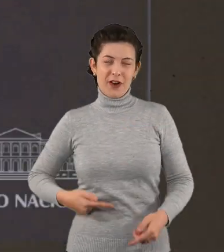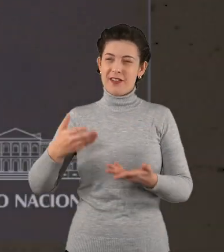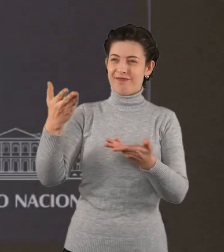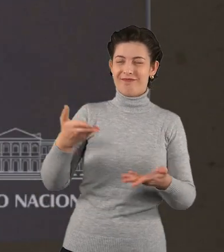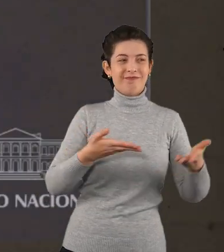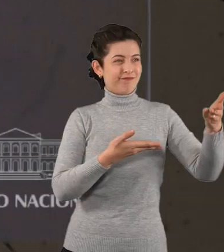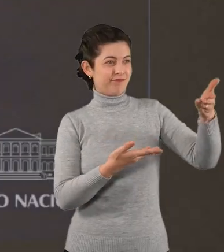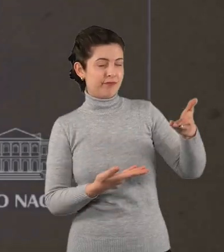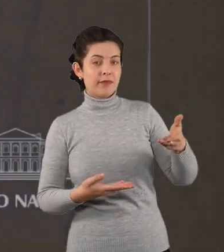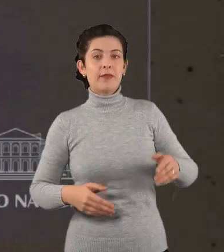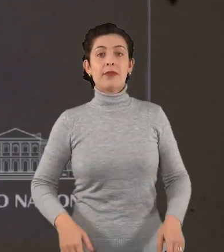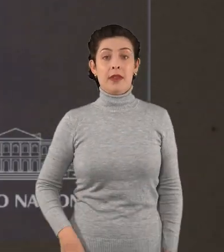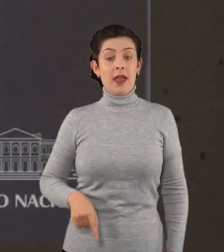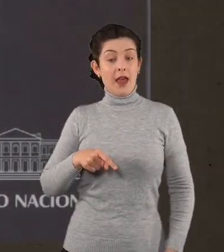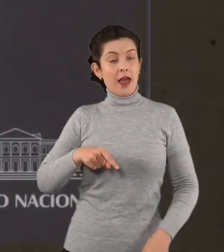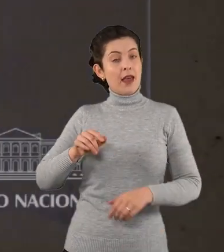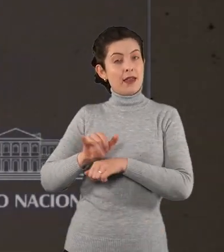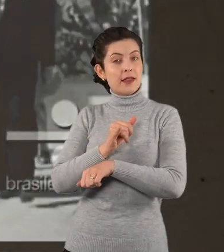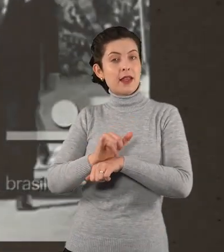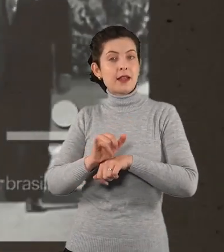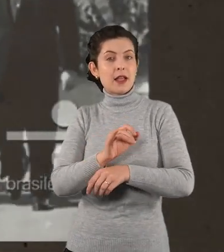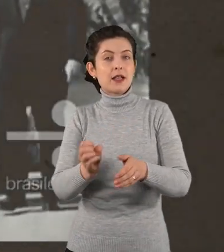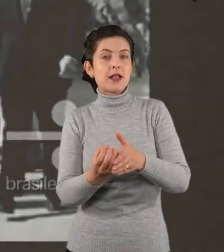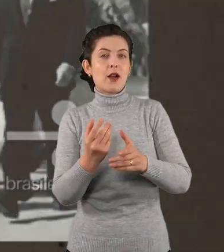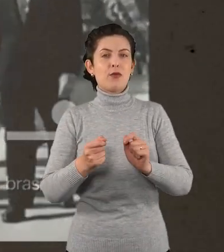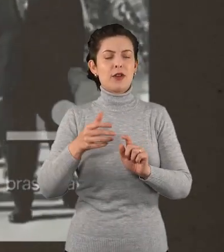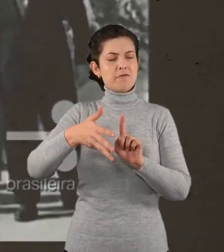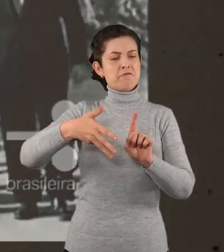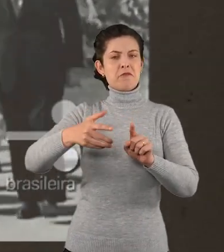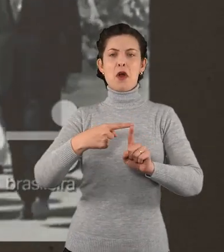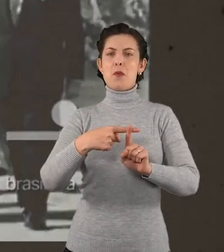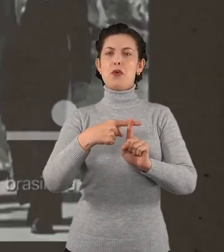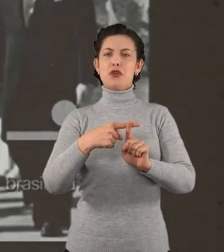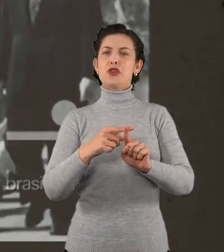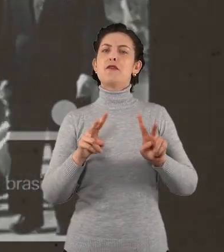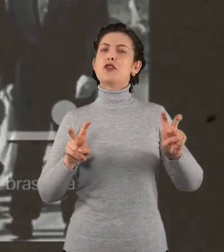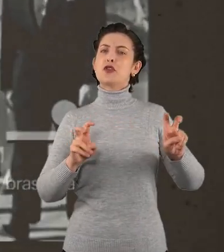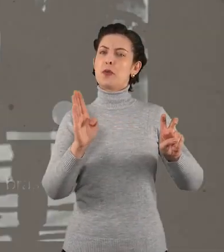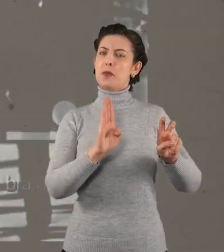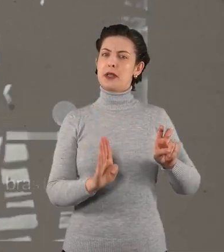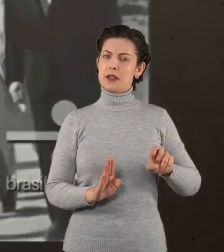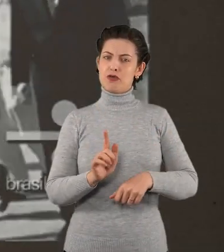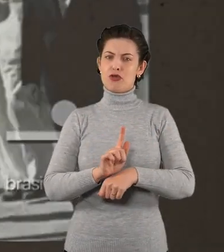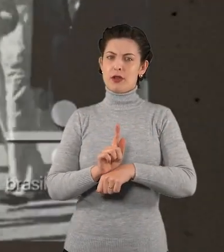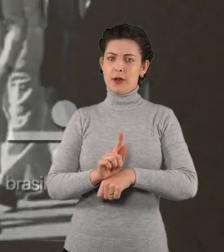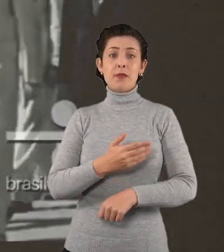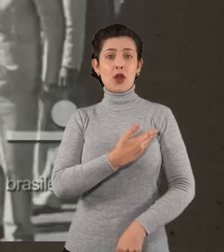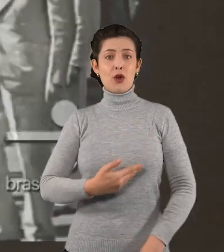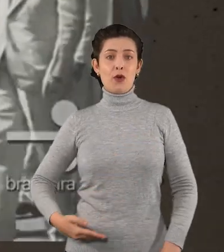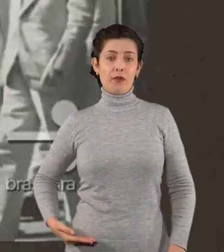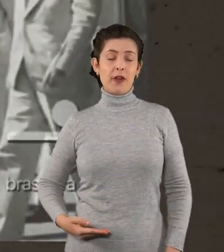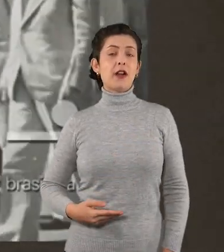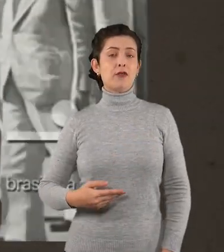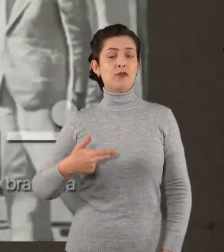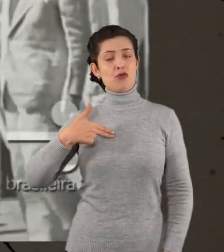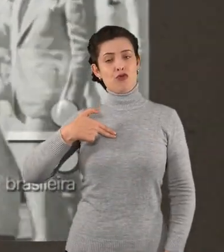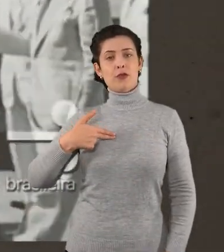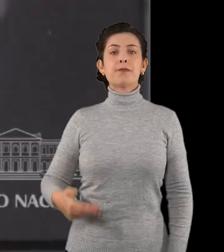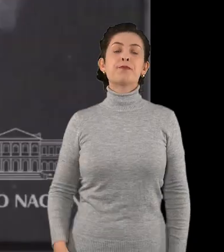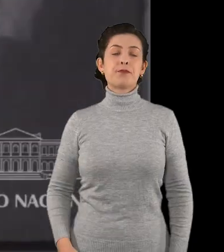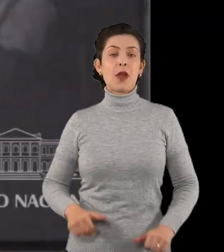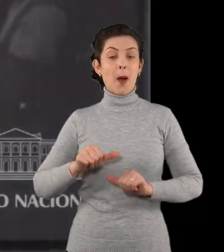governo. Reforçamos que a utilização desse sistema buscava criar um discurso positivo sobre a gestão do Brasil pelo governo